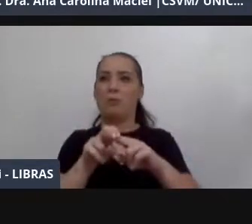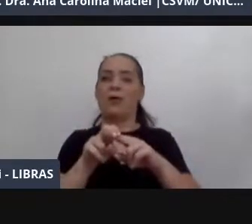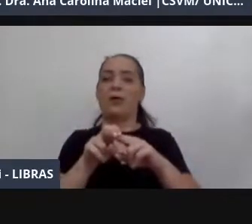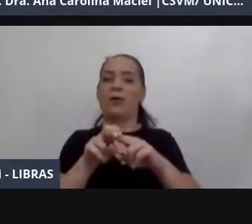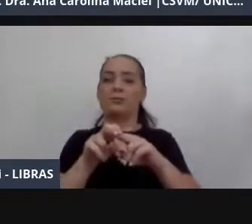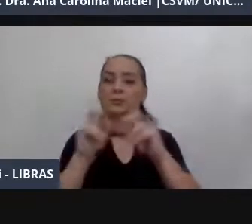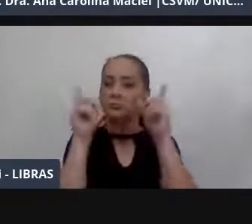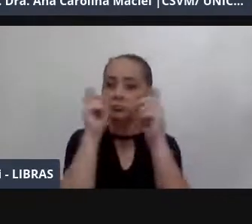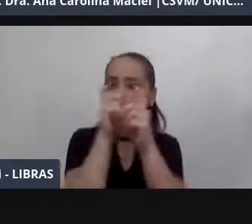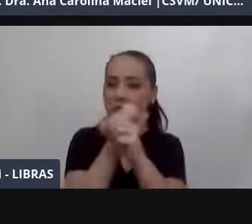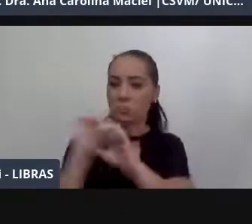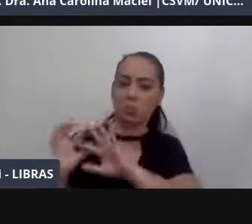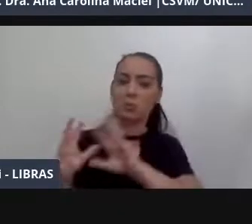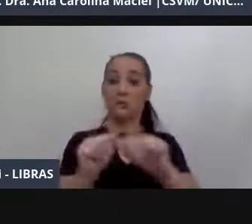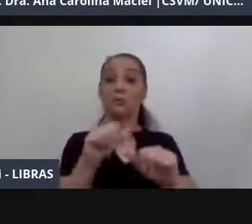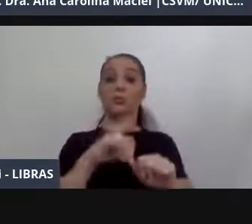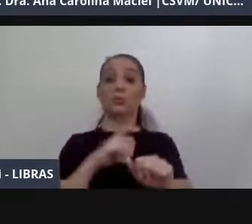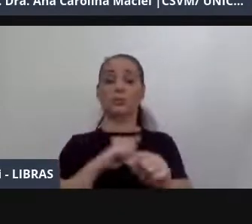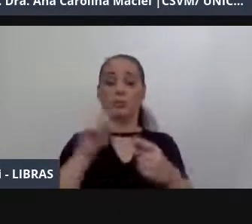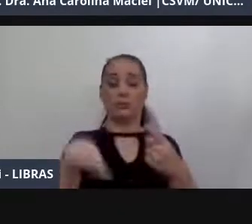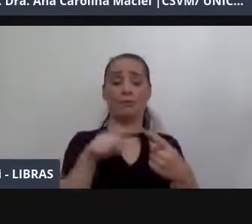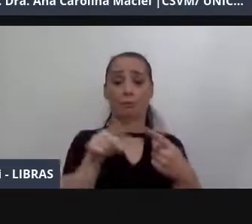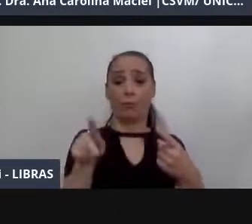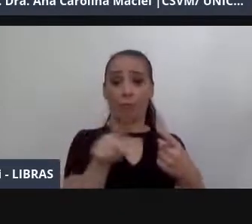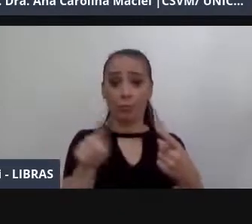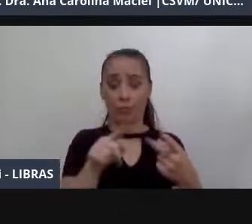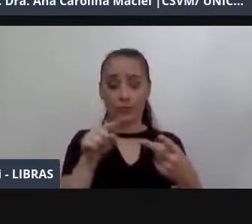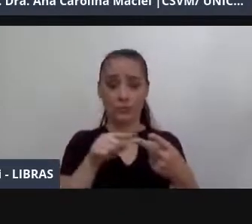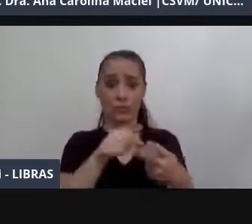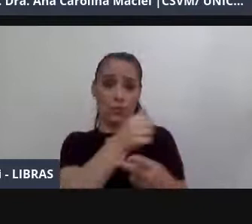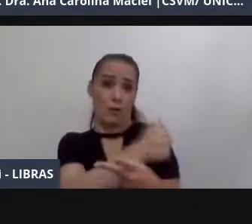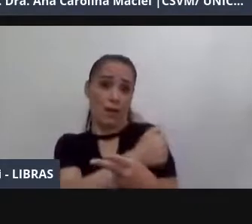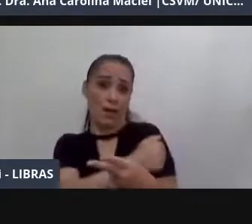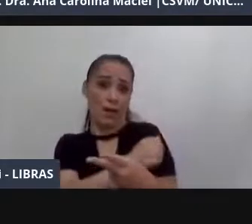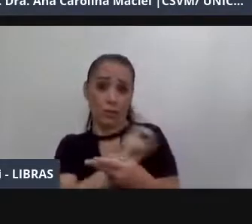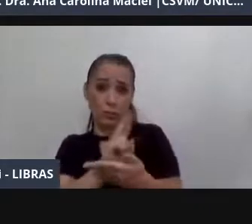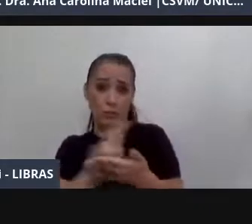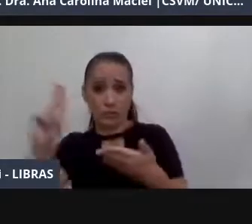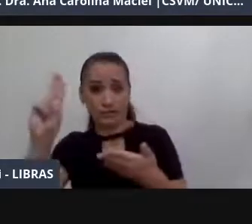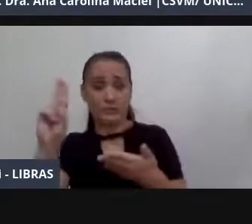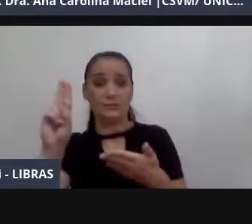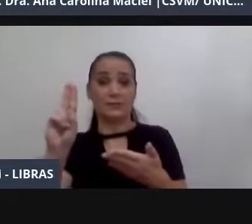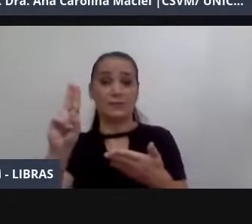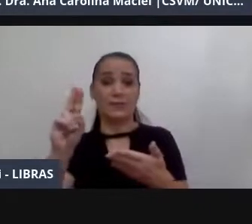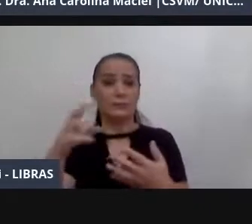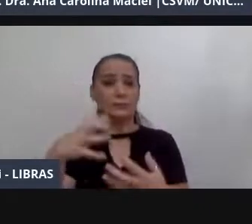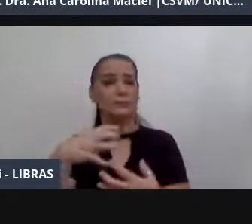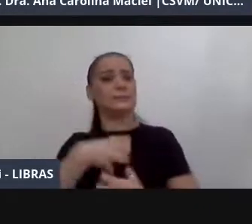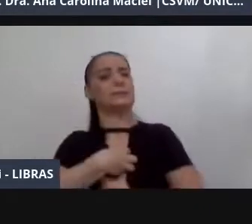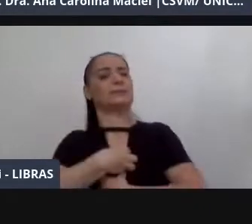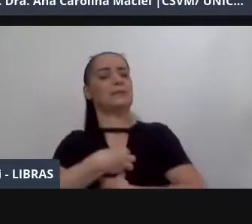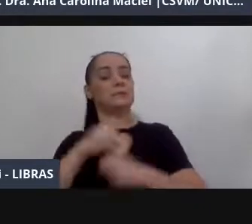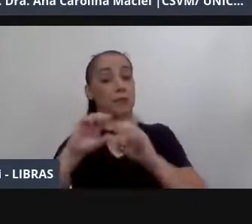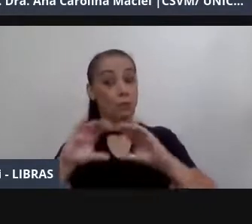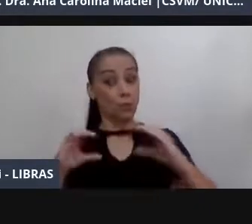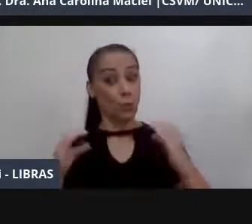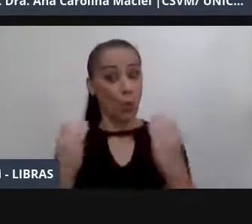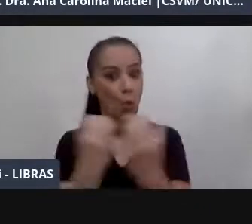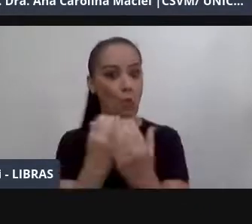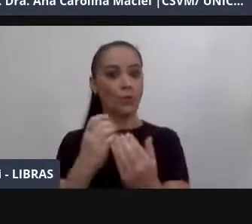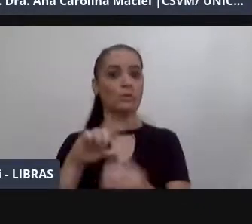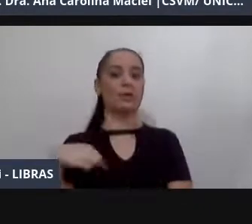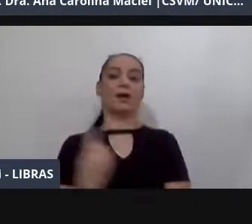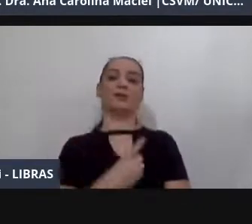na verdade, tanto os professores como os estudantes na universidade, a gente tem um sentimento de comunidade, e a gente aprendeu, a